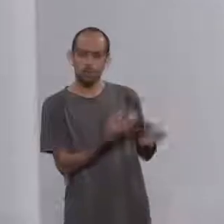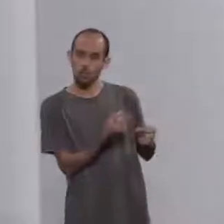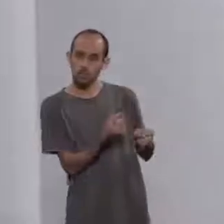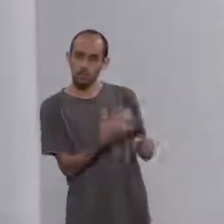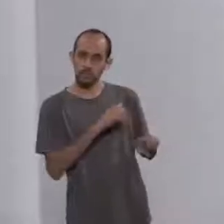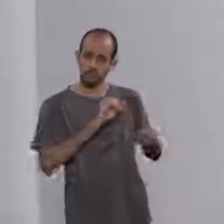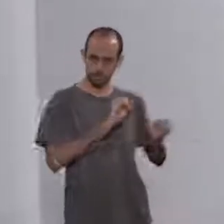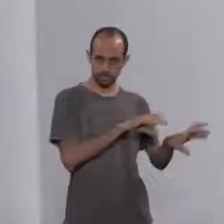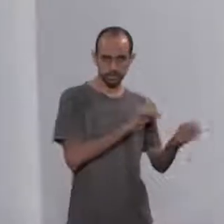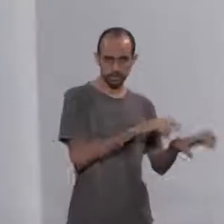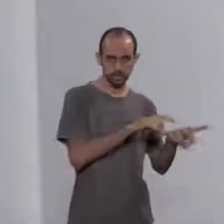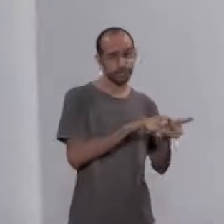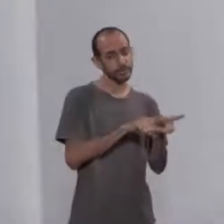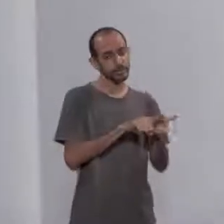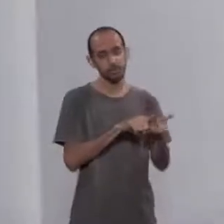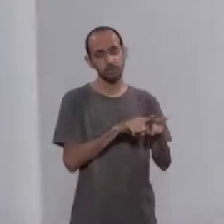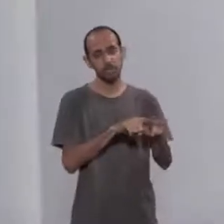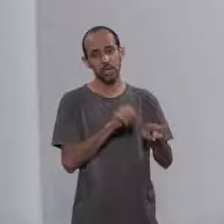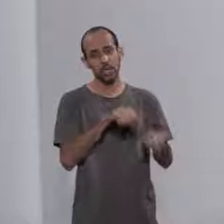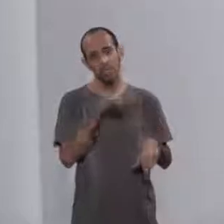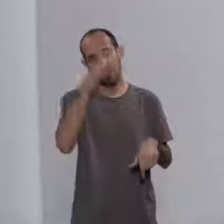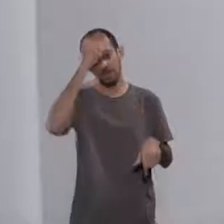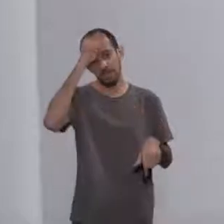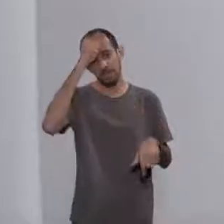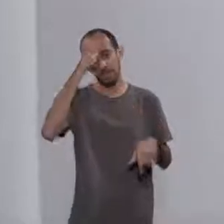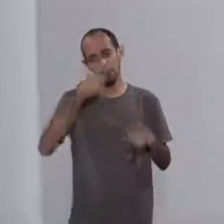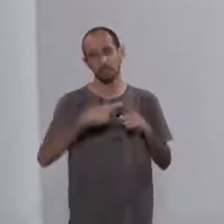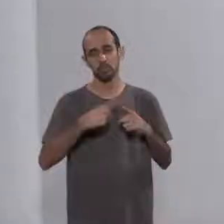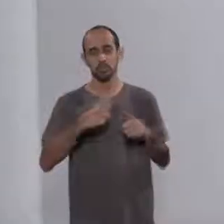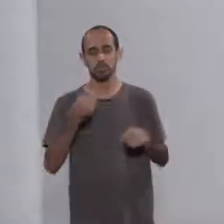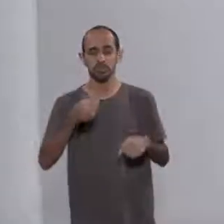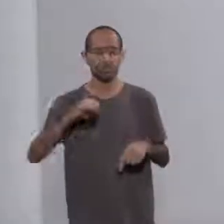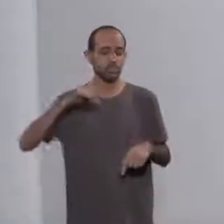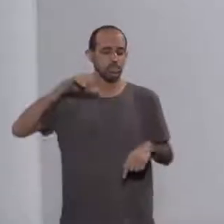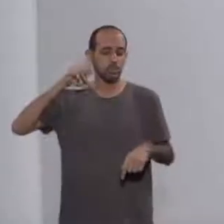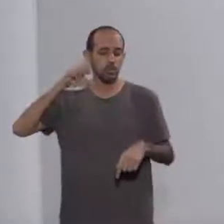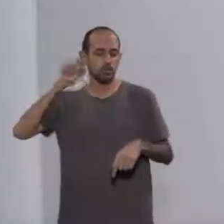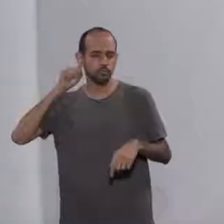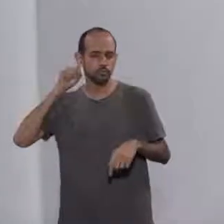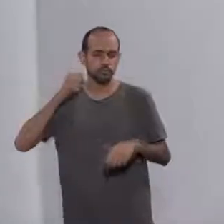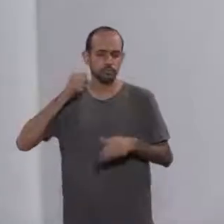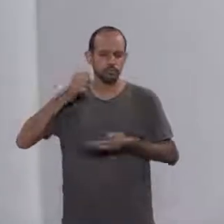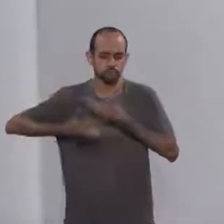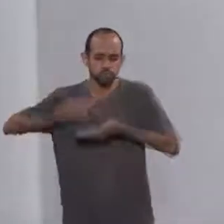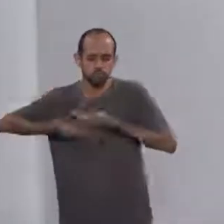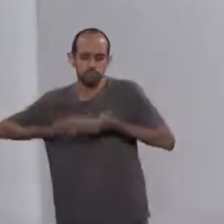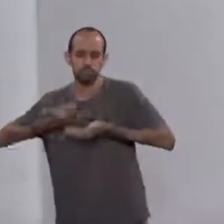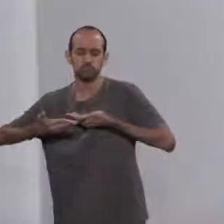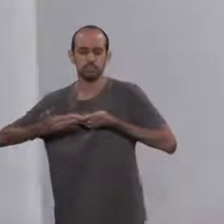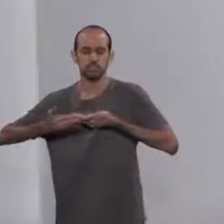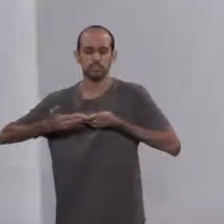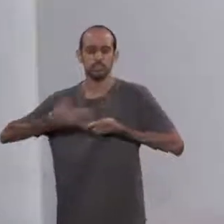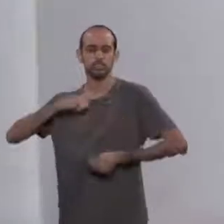gente também aprende, né? Porque assim, quando a gente se escuta, a gente também está aprendendo. Porque quando a gente